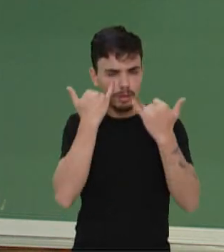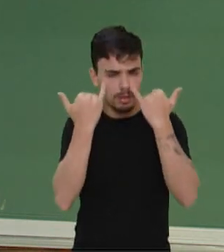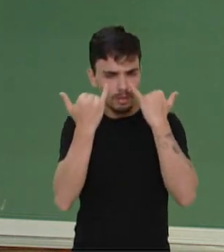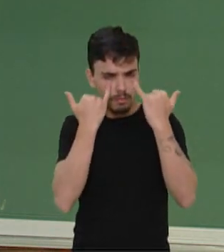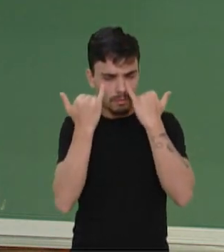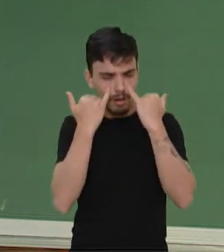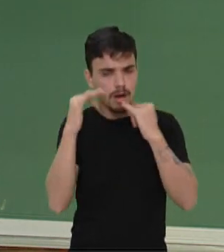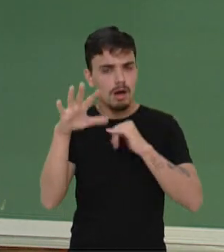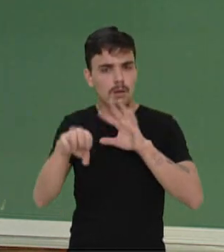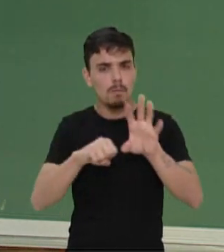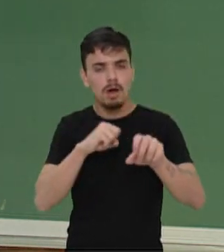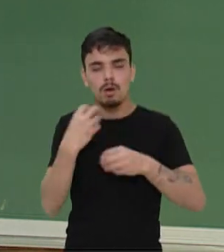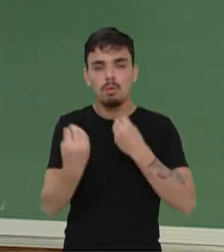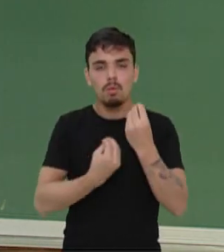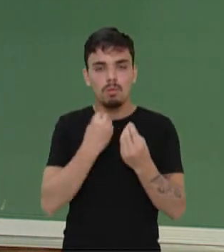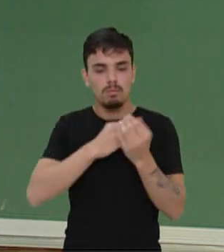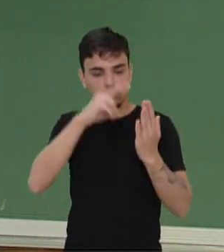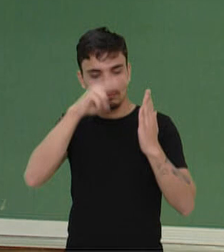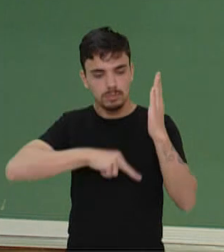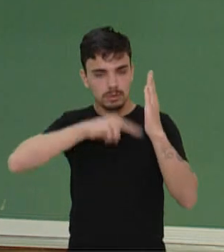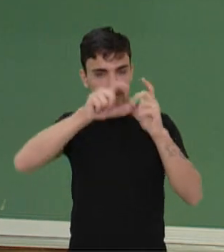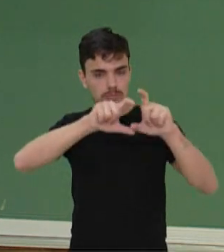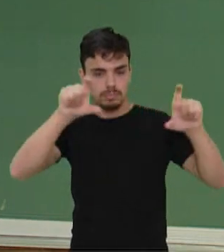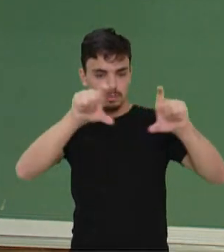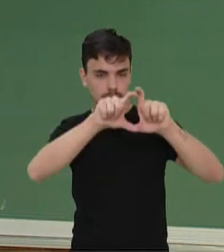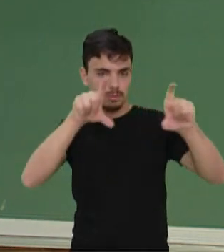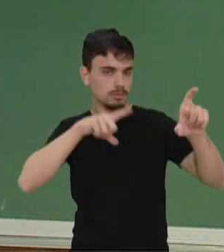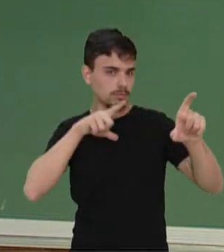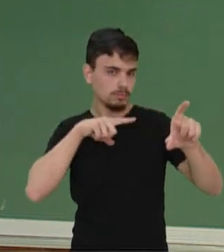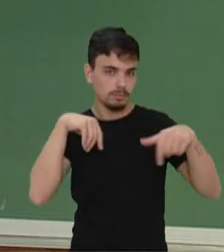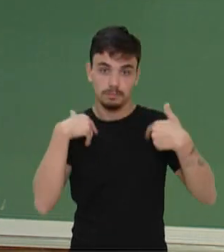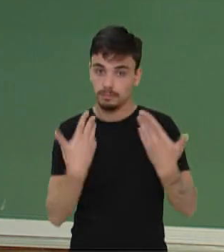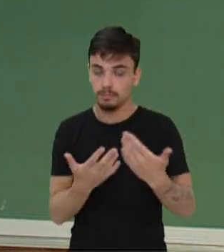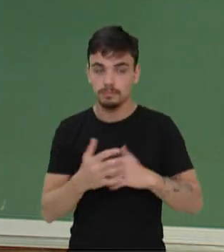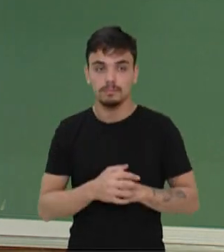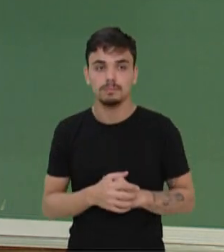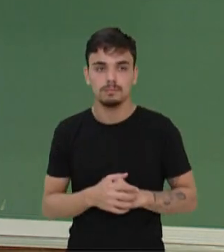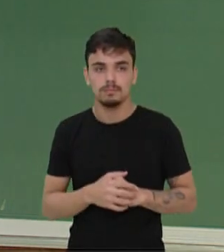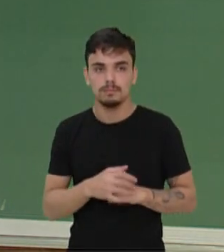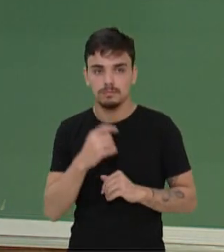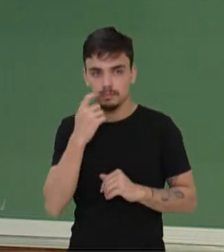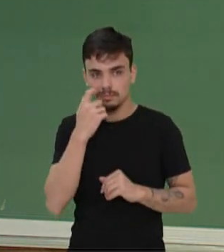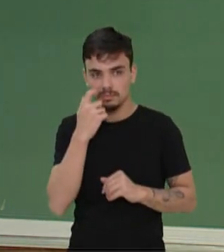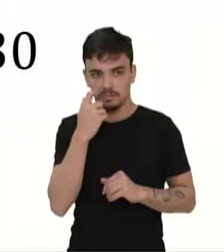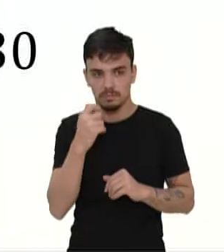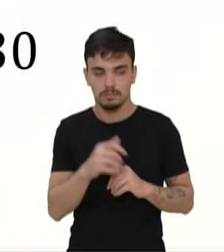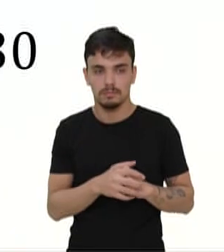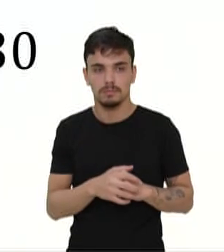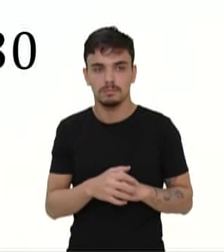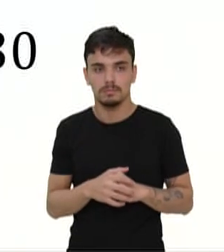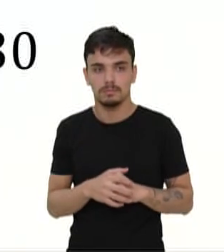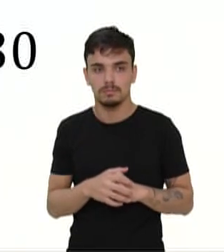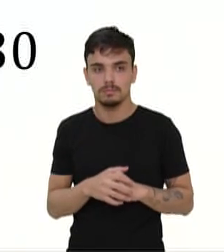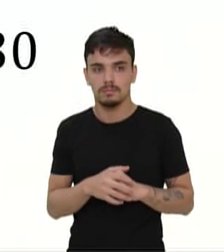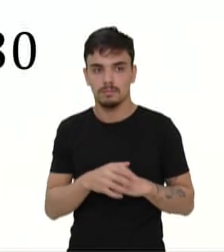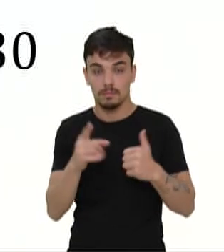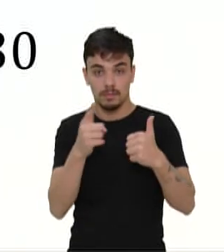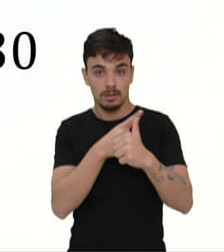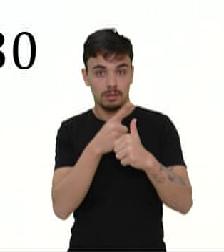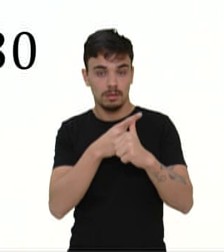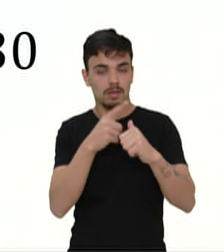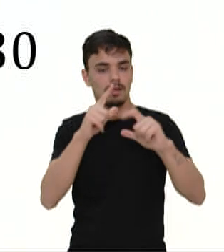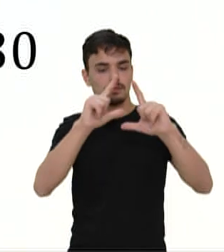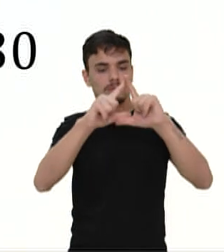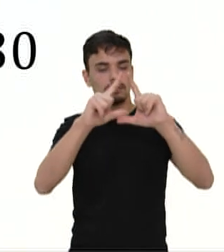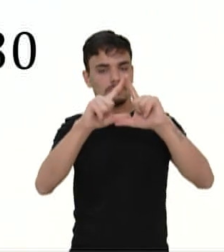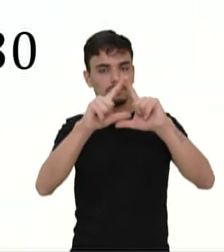extraio apenas lendo o enunciado da questão. Tá? Então, vamos lá. A altura máxima é dada pelo y do vértice. Primeiro calculamos o delta